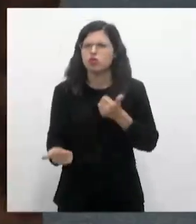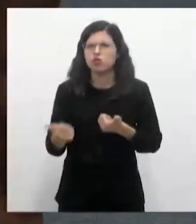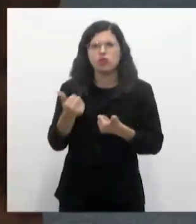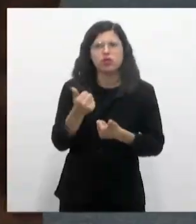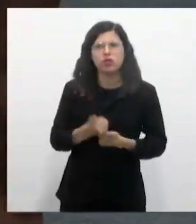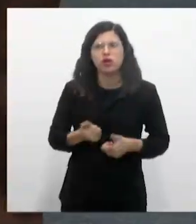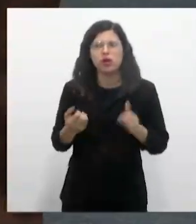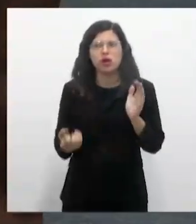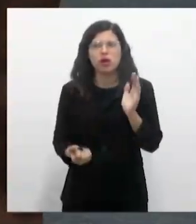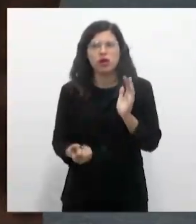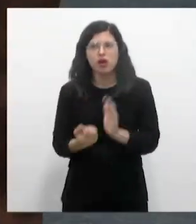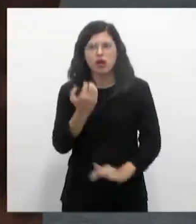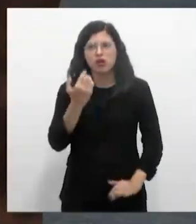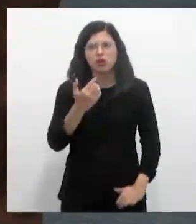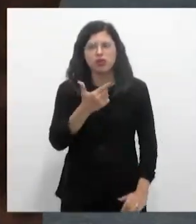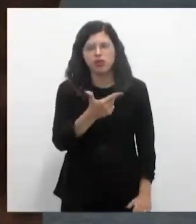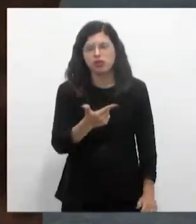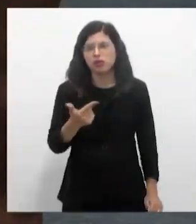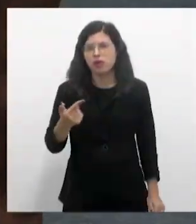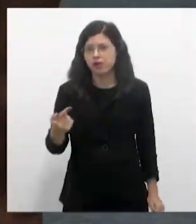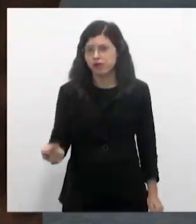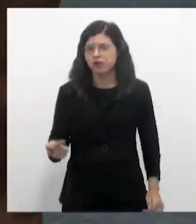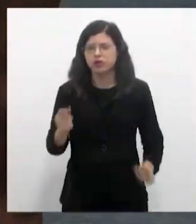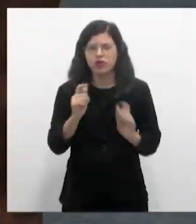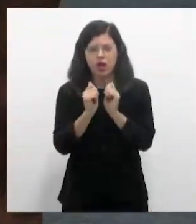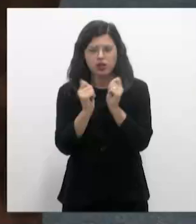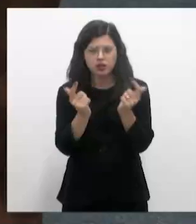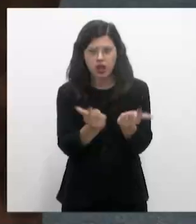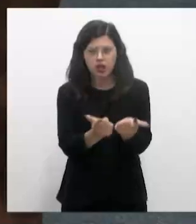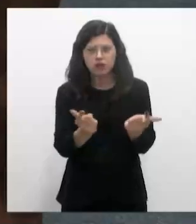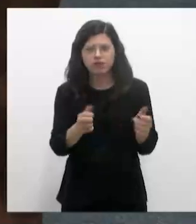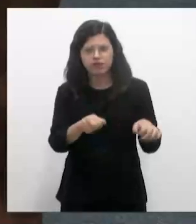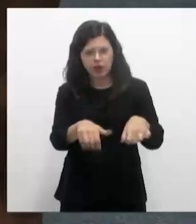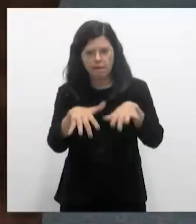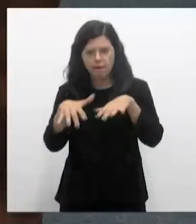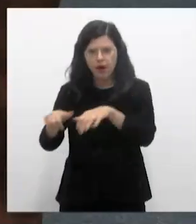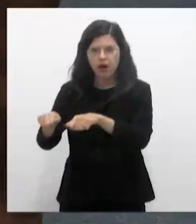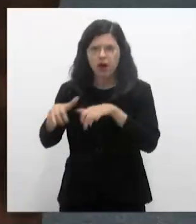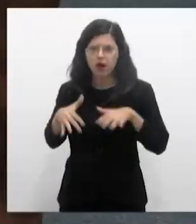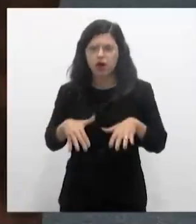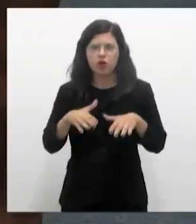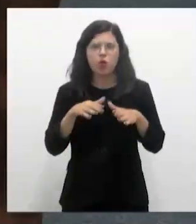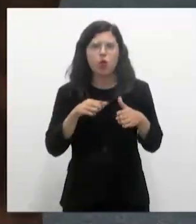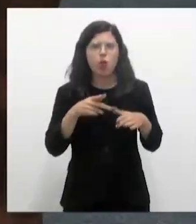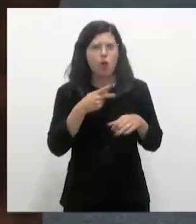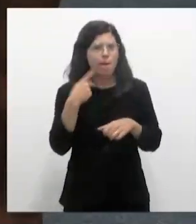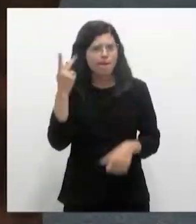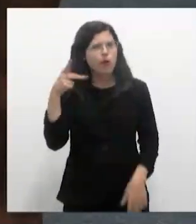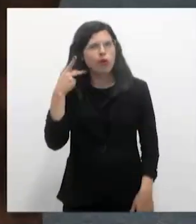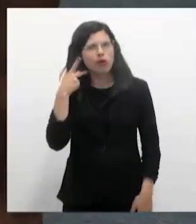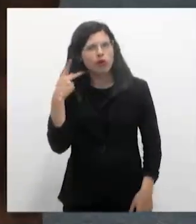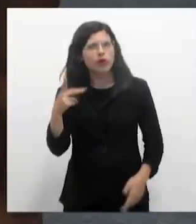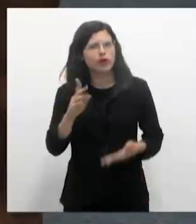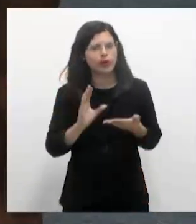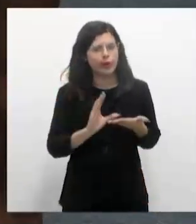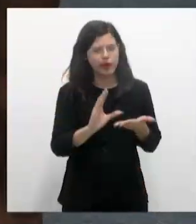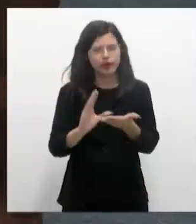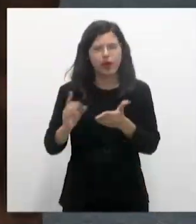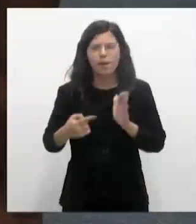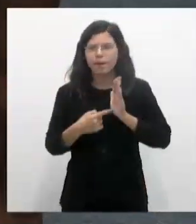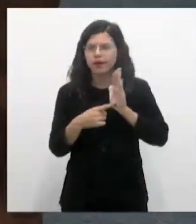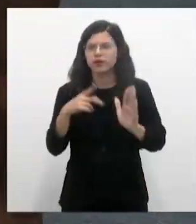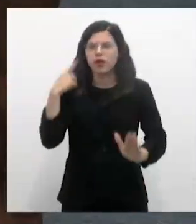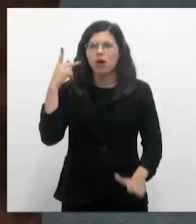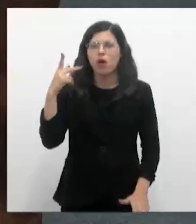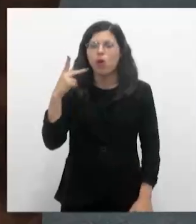a partir das 27 assembleias, com suas procuradorias, com seus colegiados. Vamos apresentar ao presidente Hugo